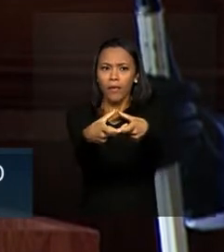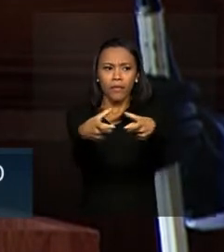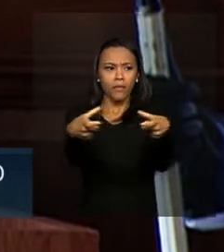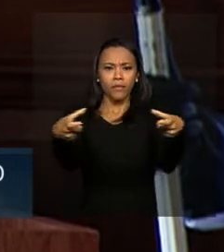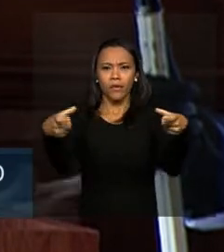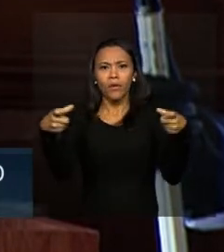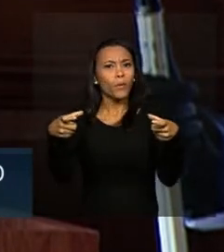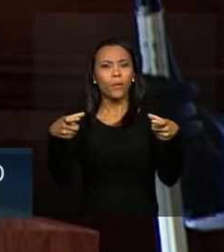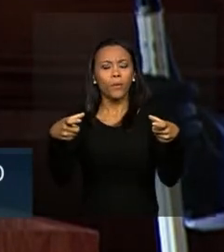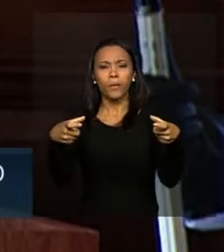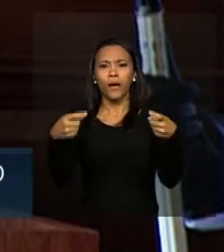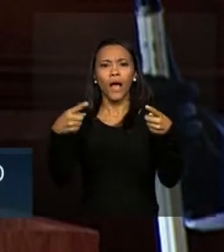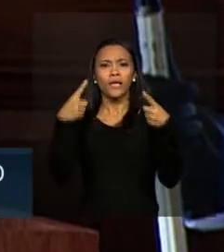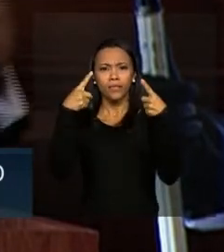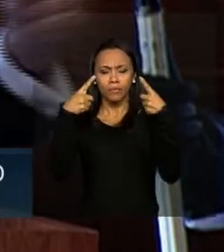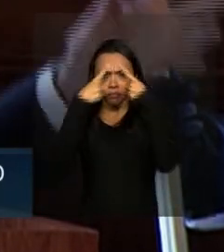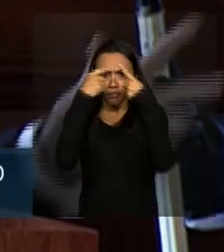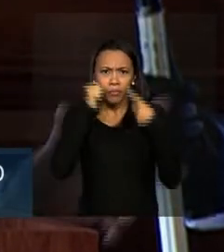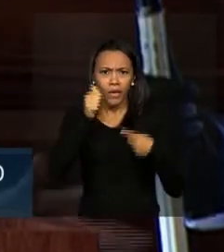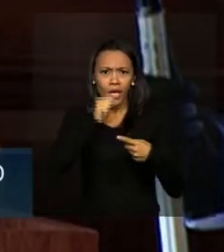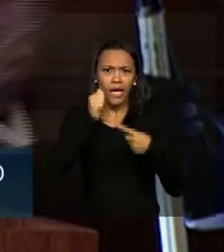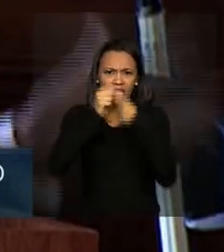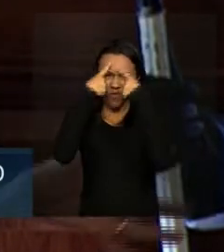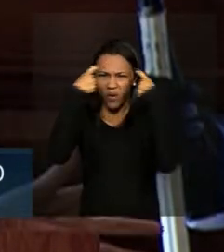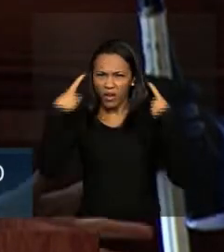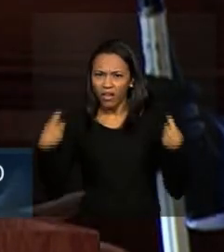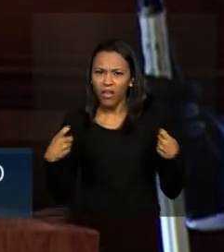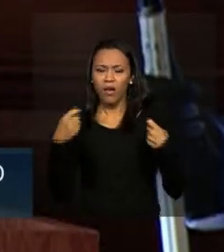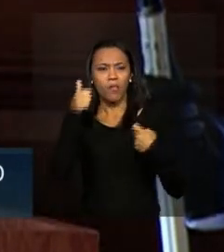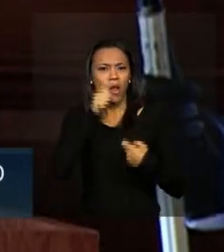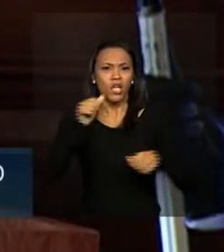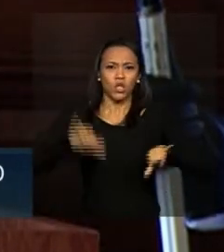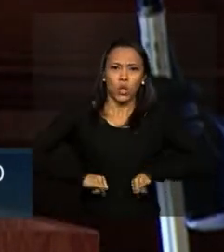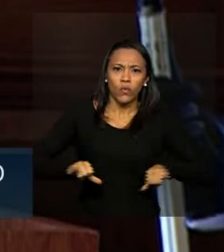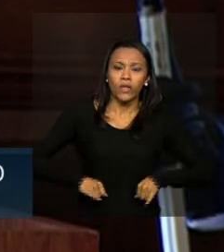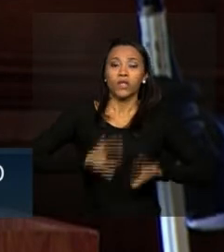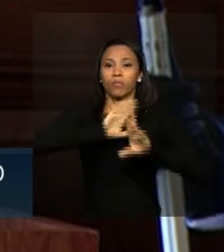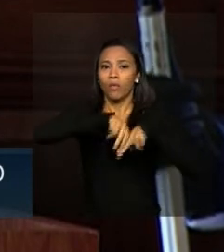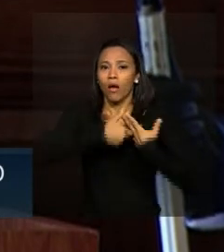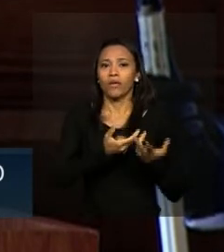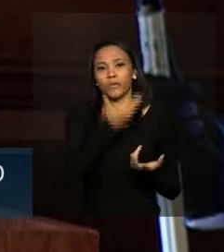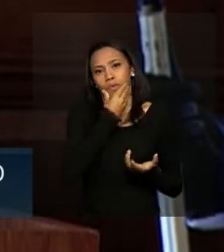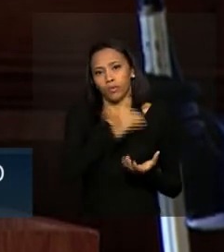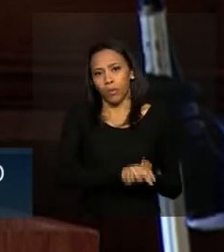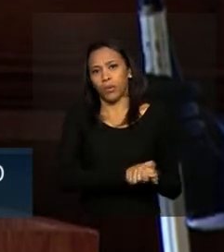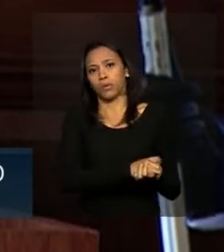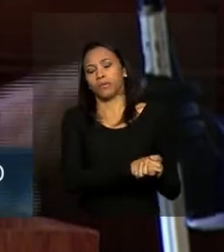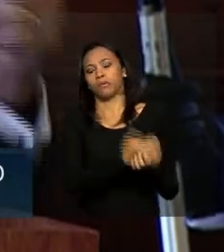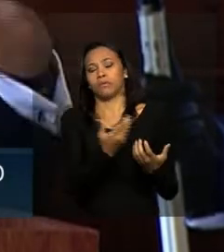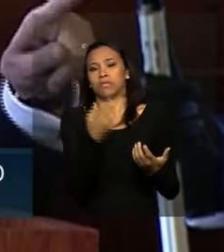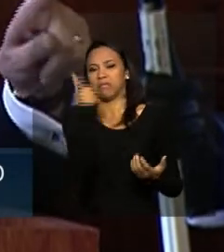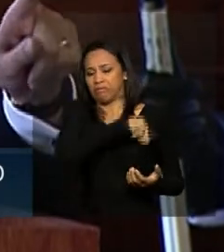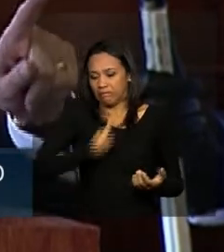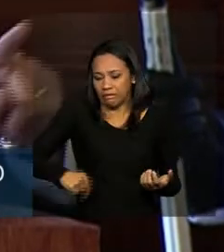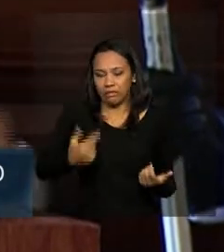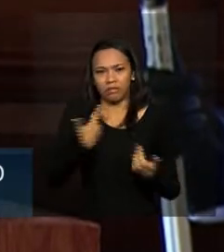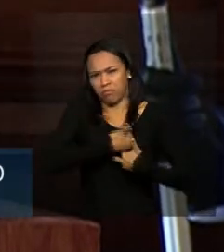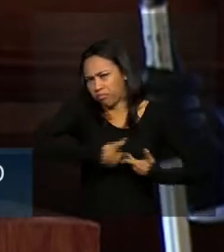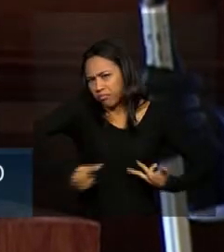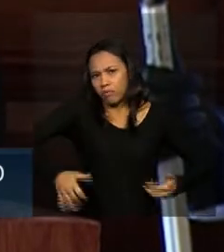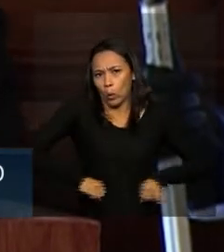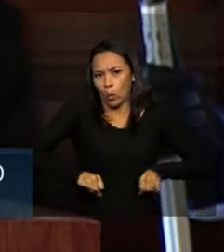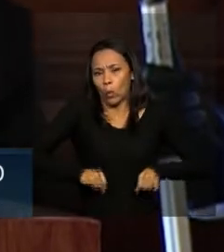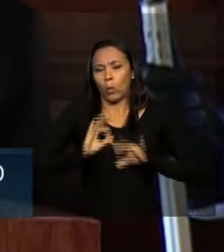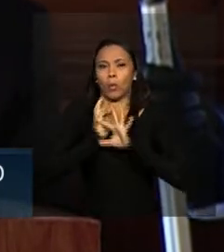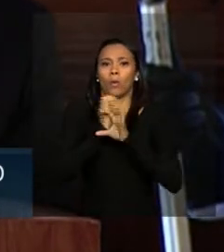estatística das mulheres agredidas e violentadas pelos seus maridos, pelos seus companheiros, porque exatamente passou a